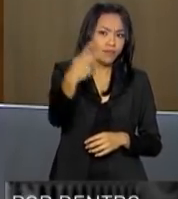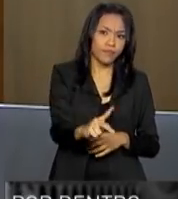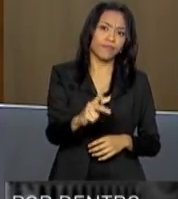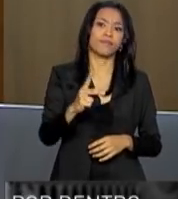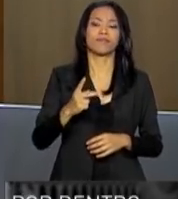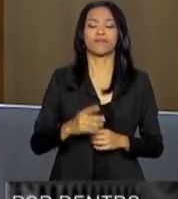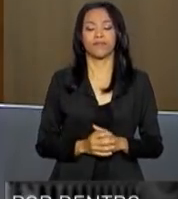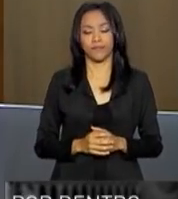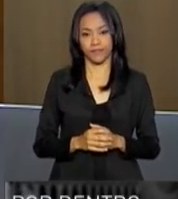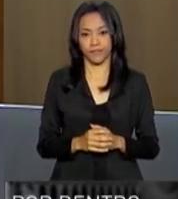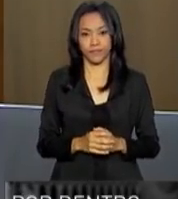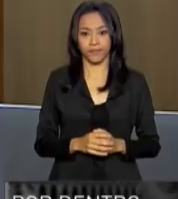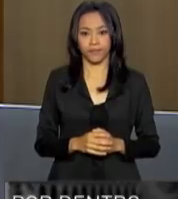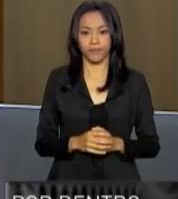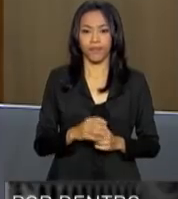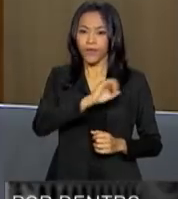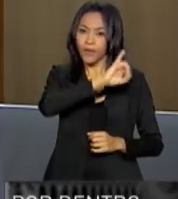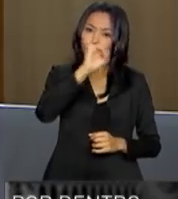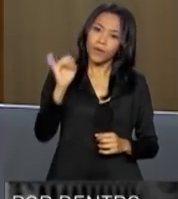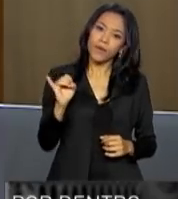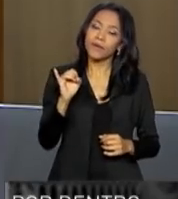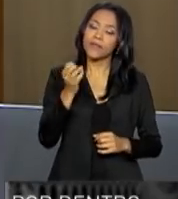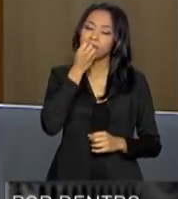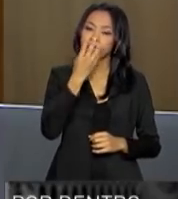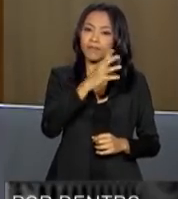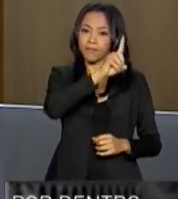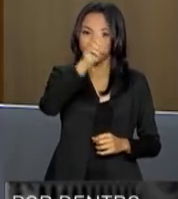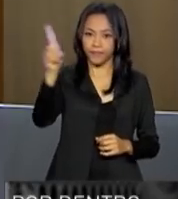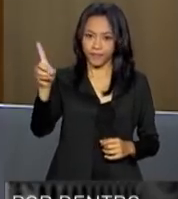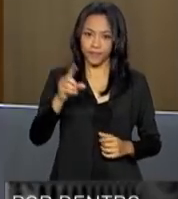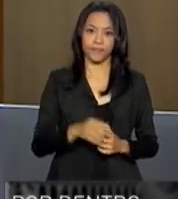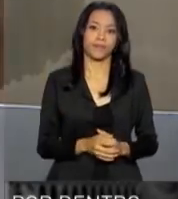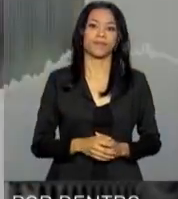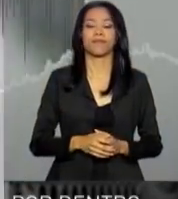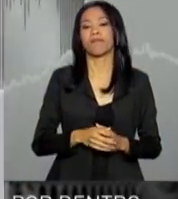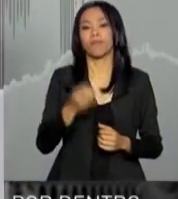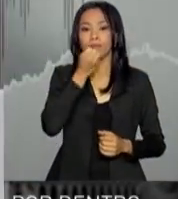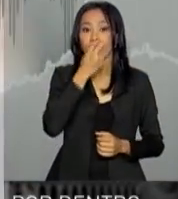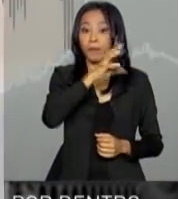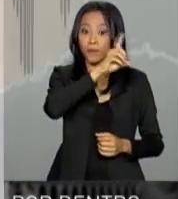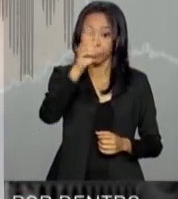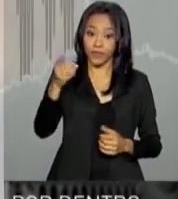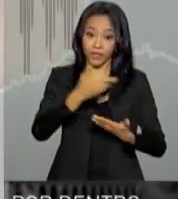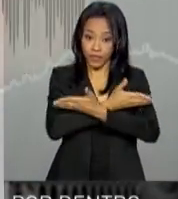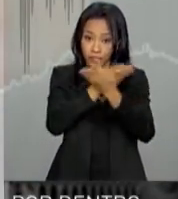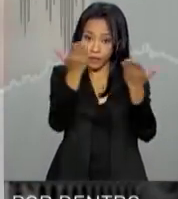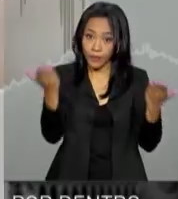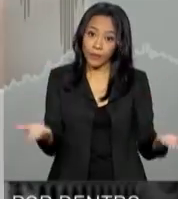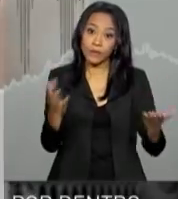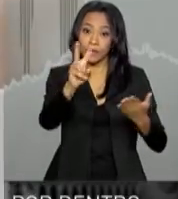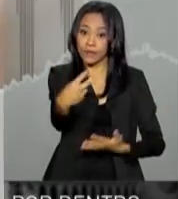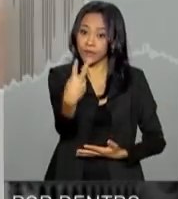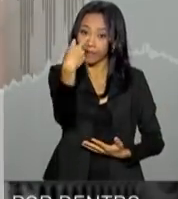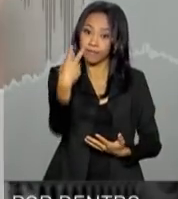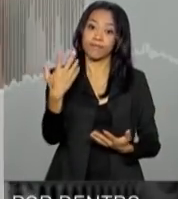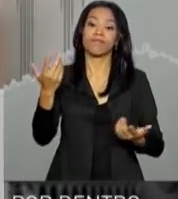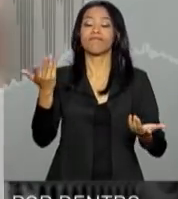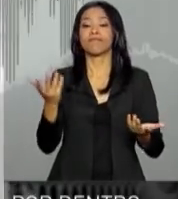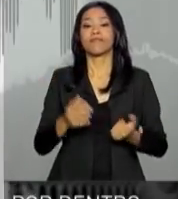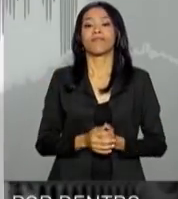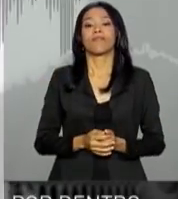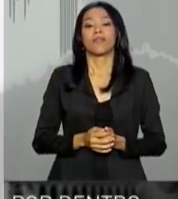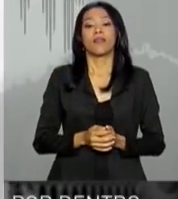550 m olá denise bom dia pra você bom eu tinha todos os ouvintes é eu começo